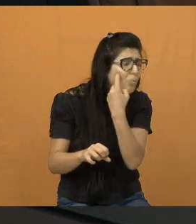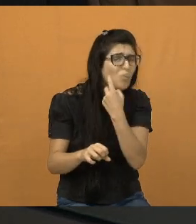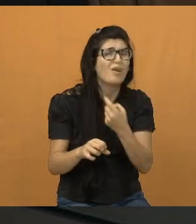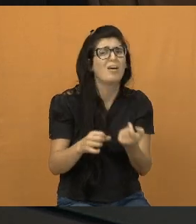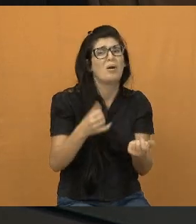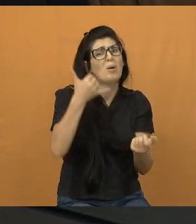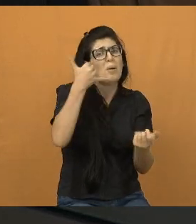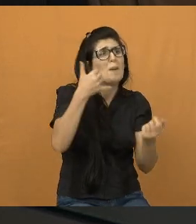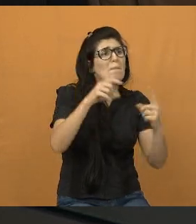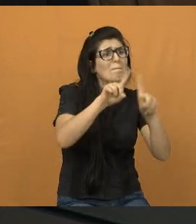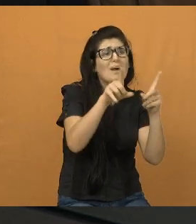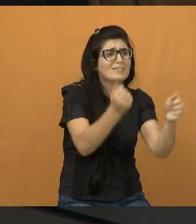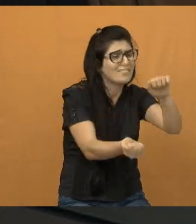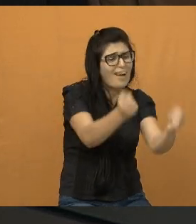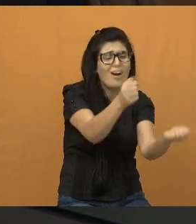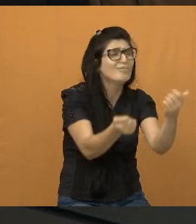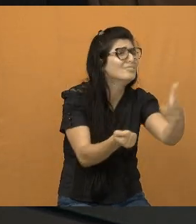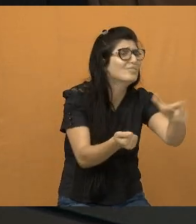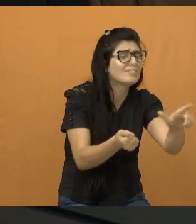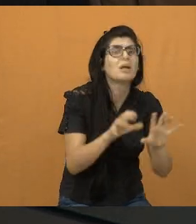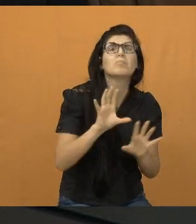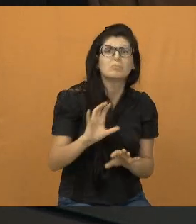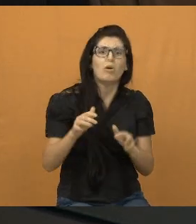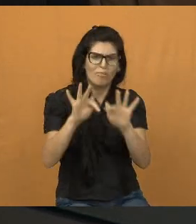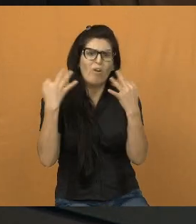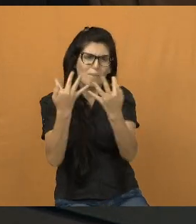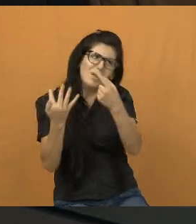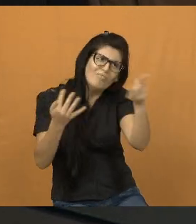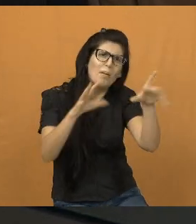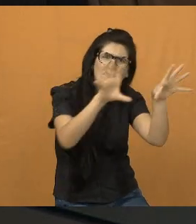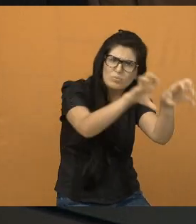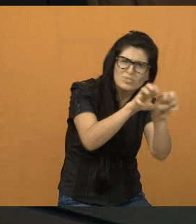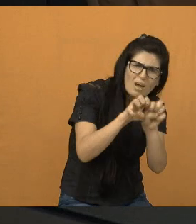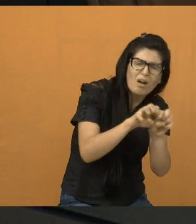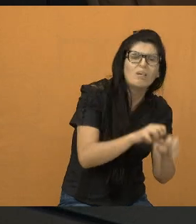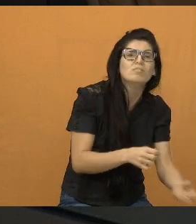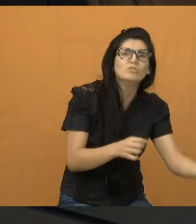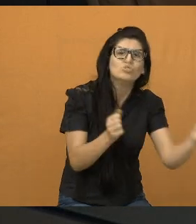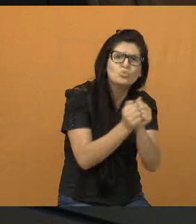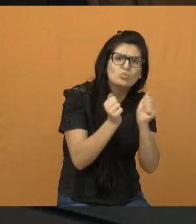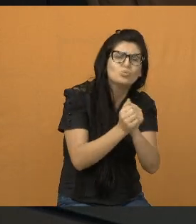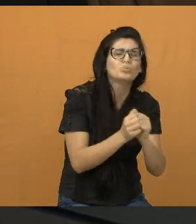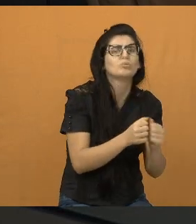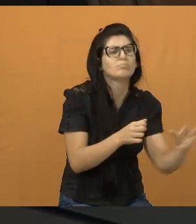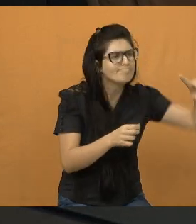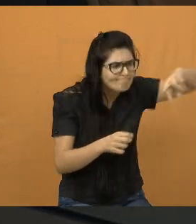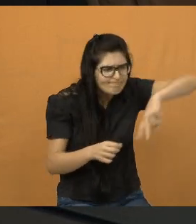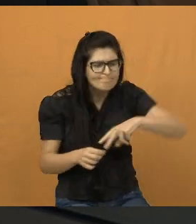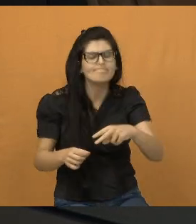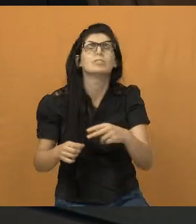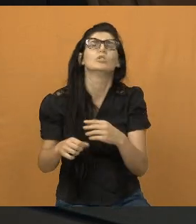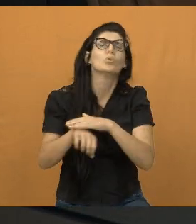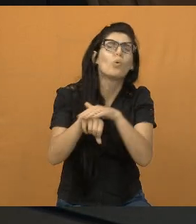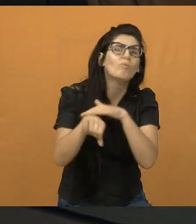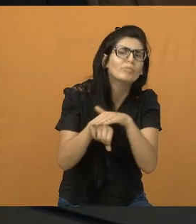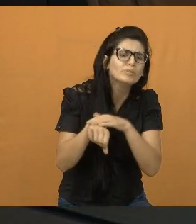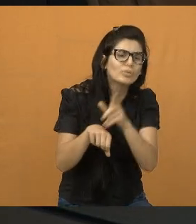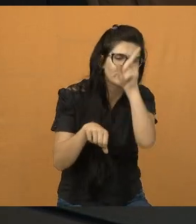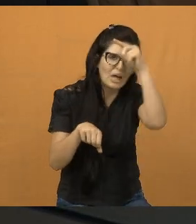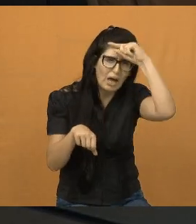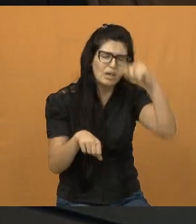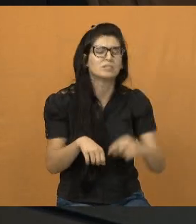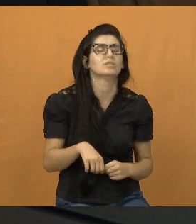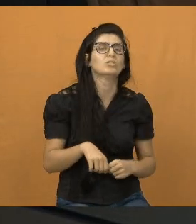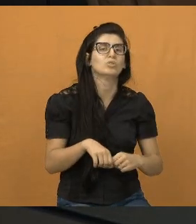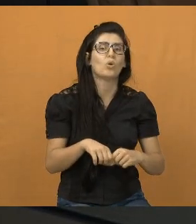carro. Aí eles foram me buscar e eu cheguei na porta da Santa Casa e fui conversar lá com o guarda. O guarda falou, você não pode